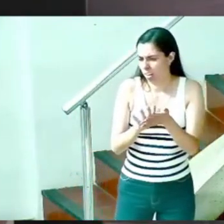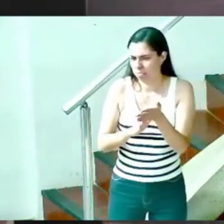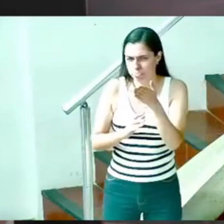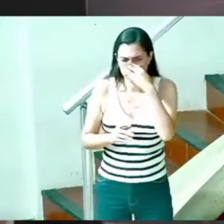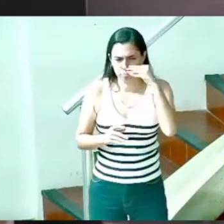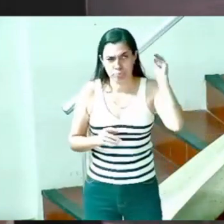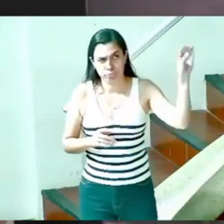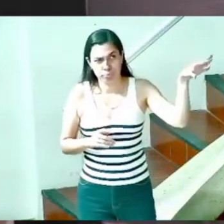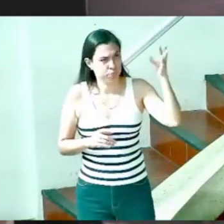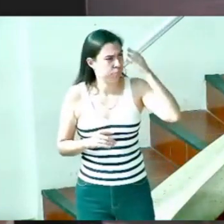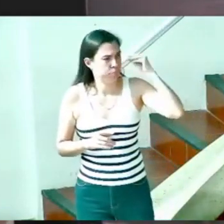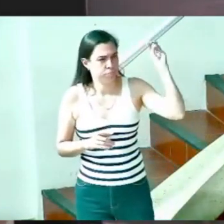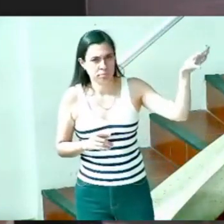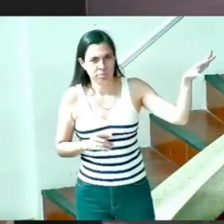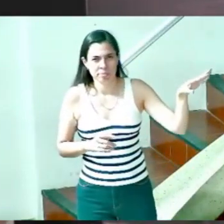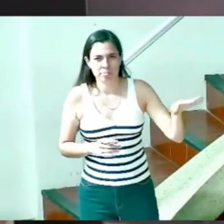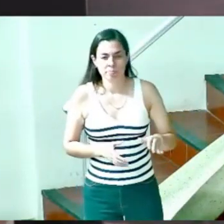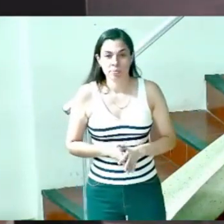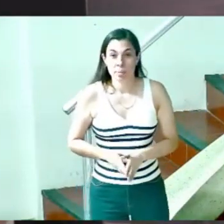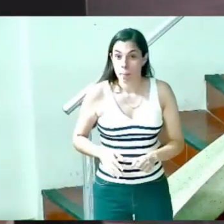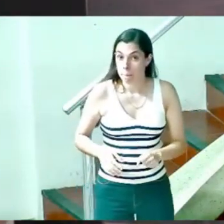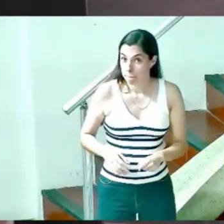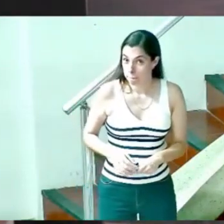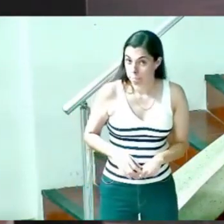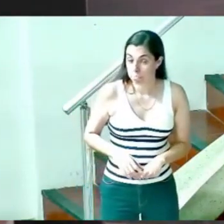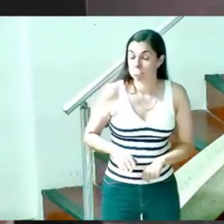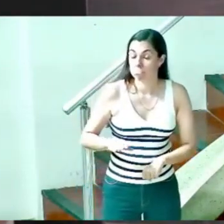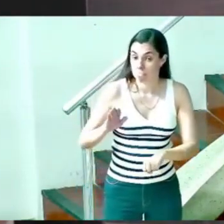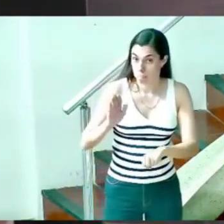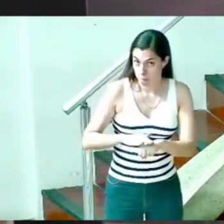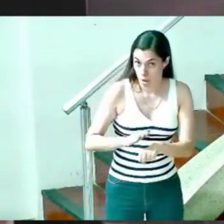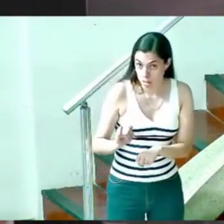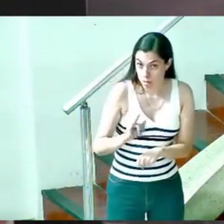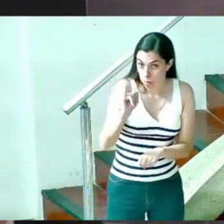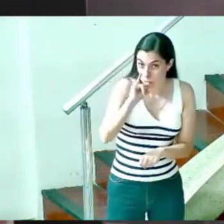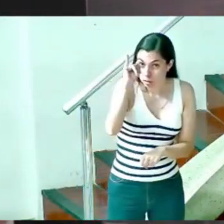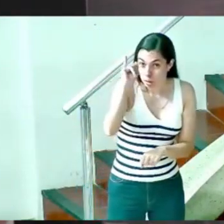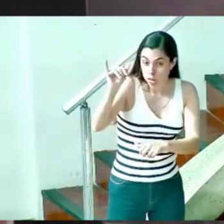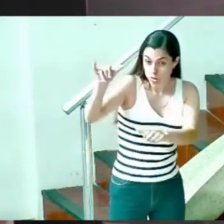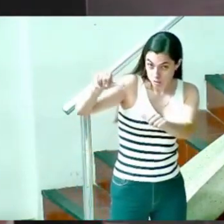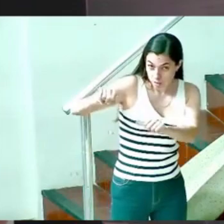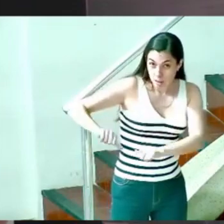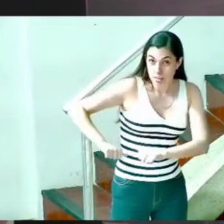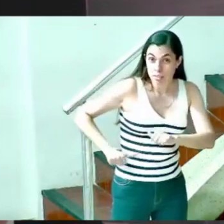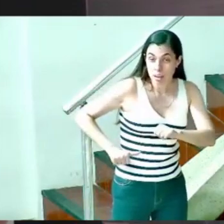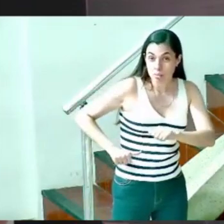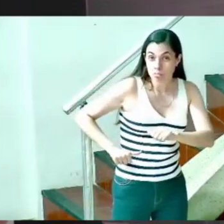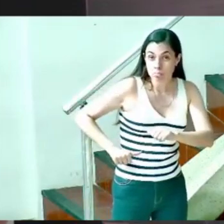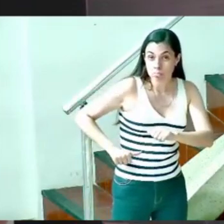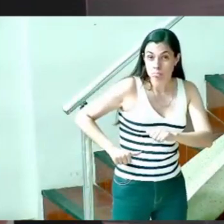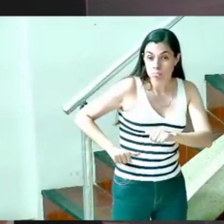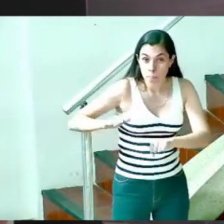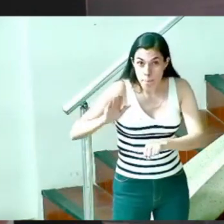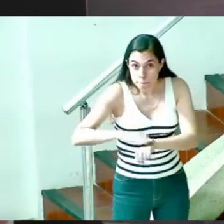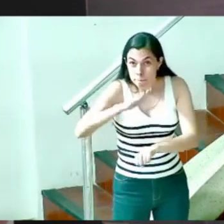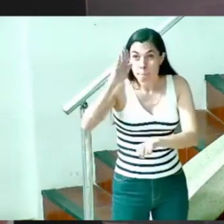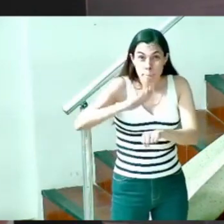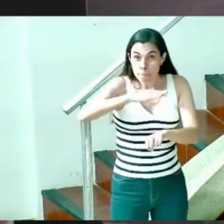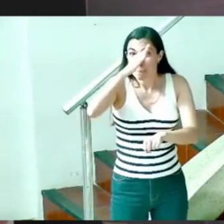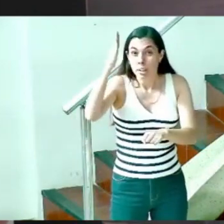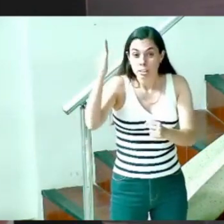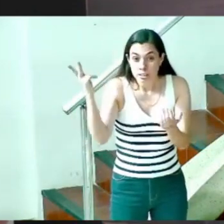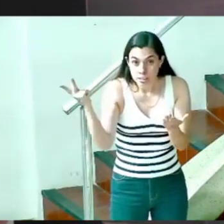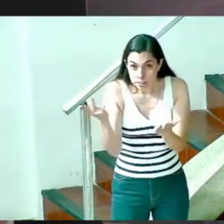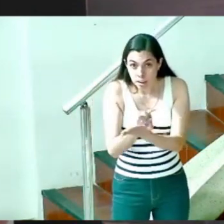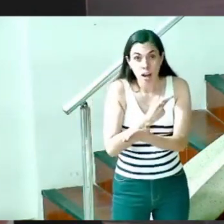Com isso em mente, podemos então entender a dimensão do significado bíblico da palavra tentação, que não se